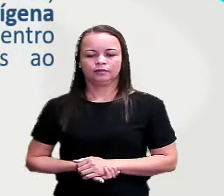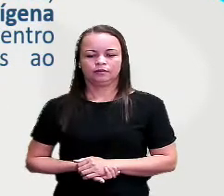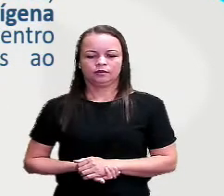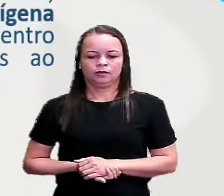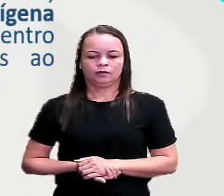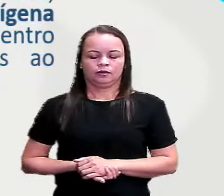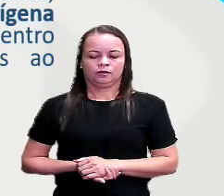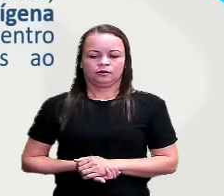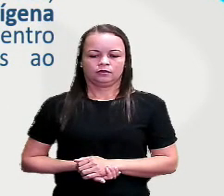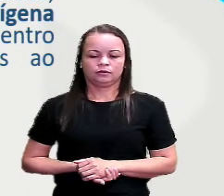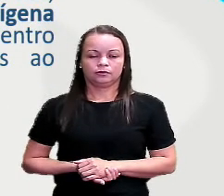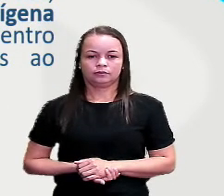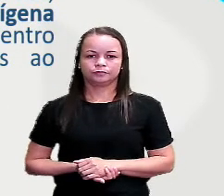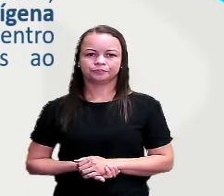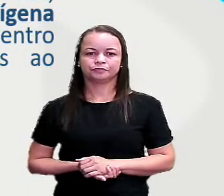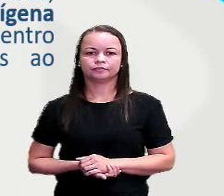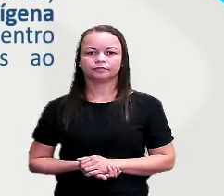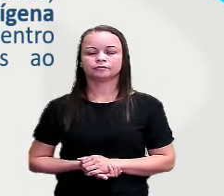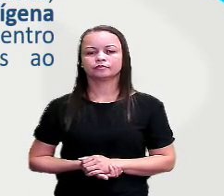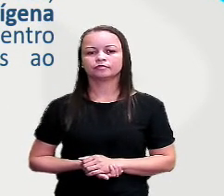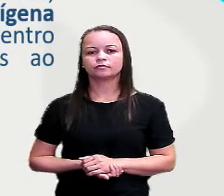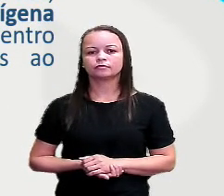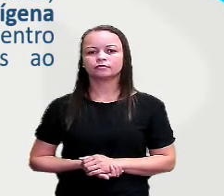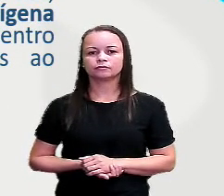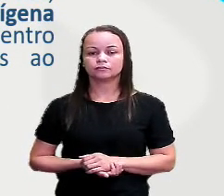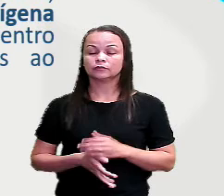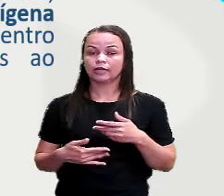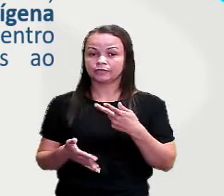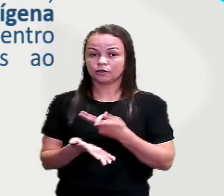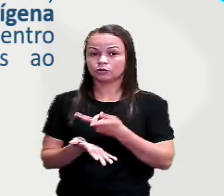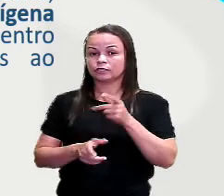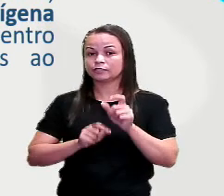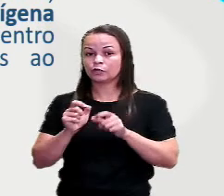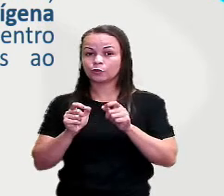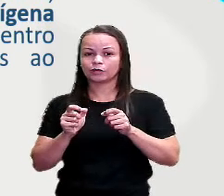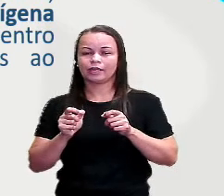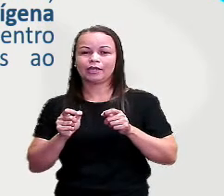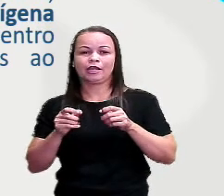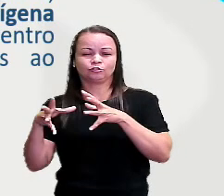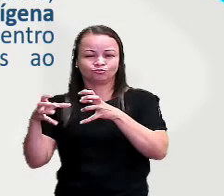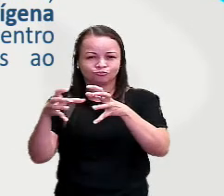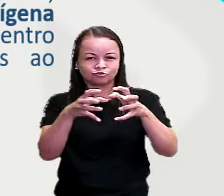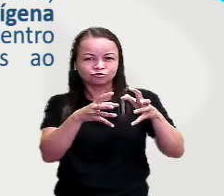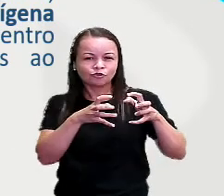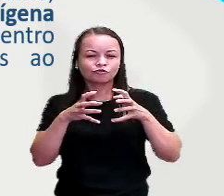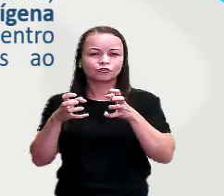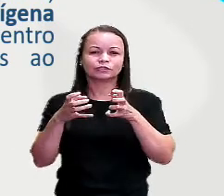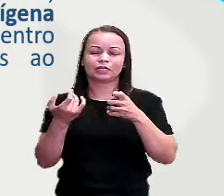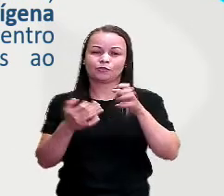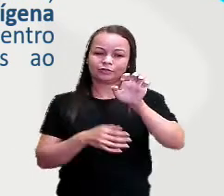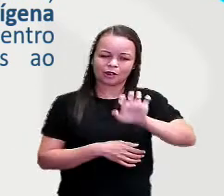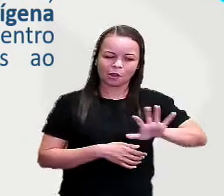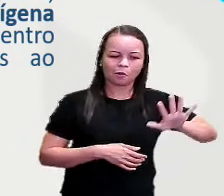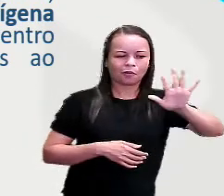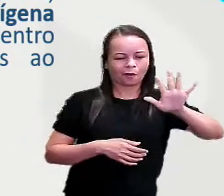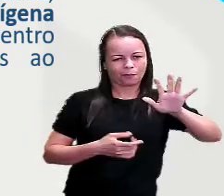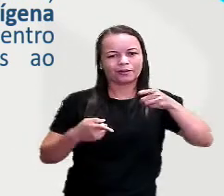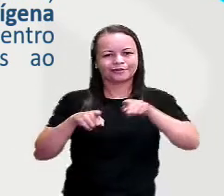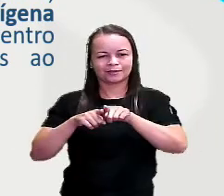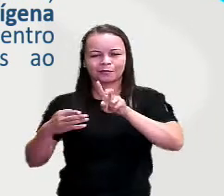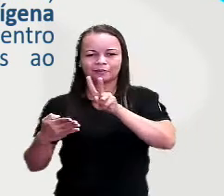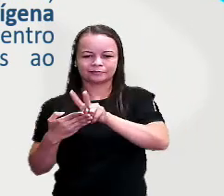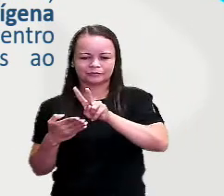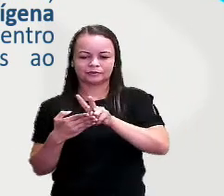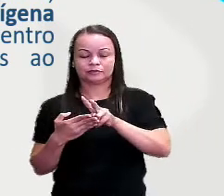Aí foi que começou a acontecer os confrontos, né, entre europeus e indígenas. Quando